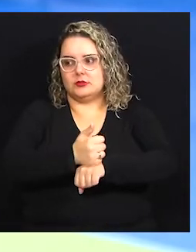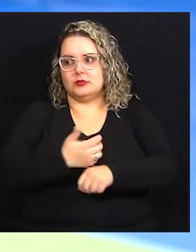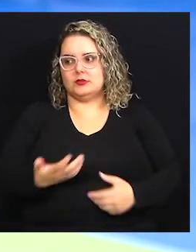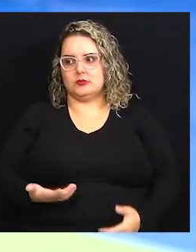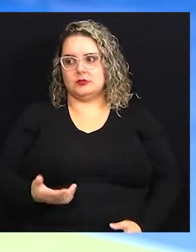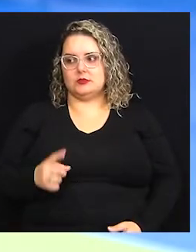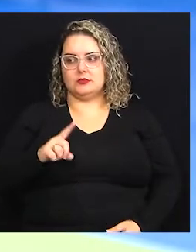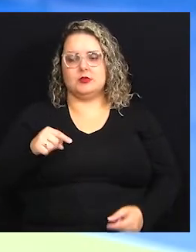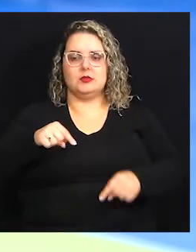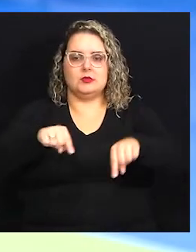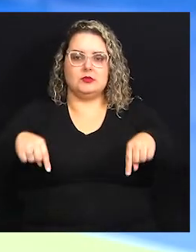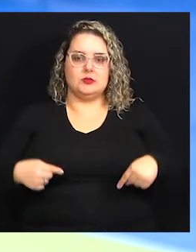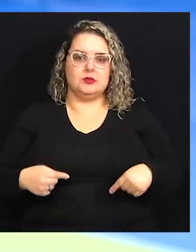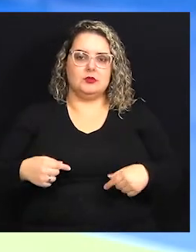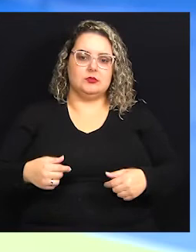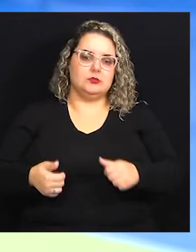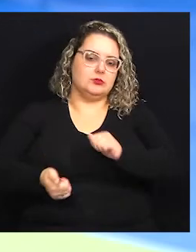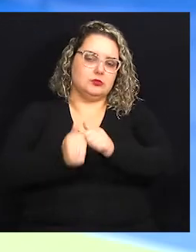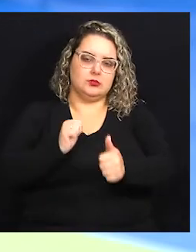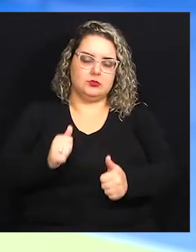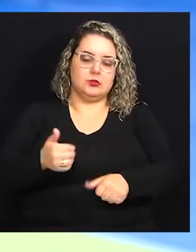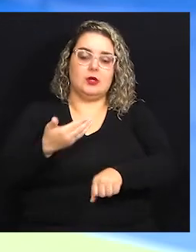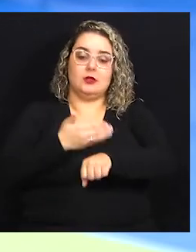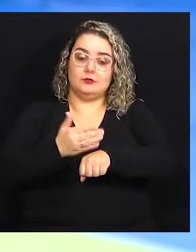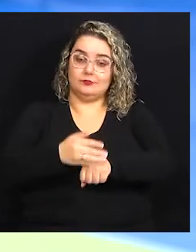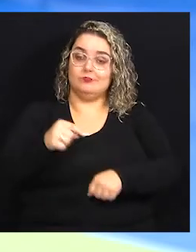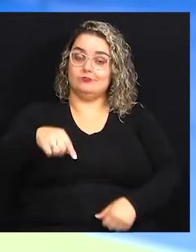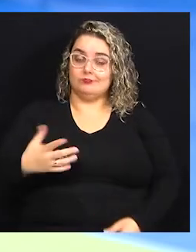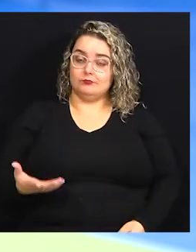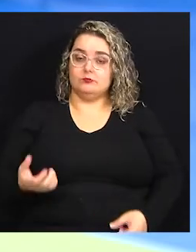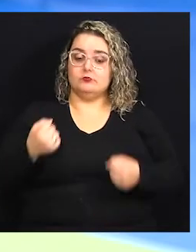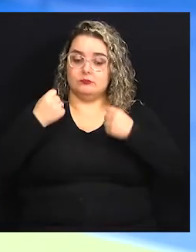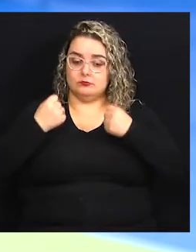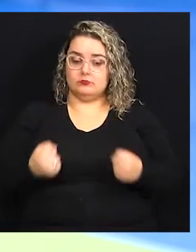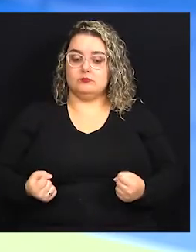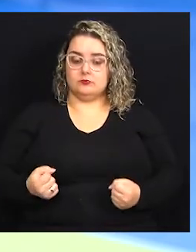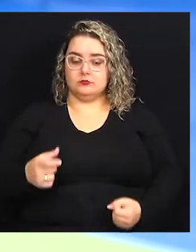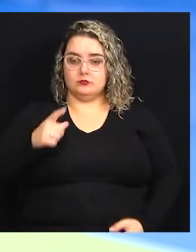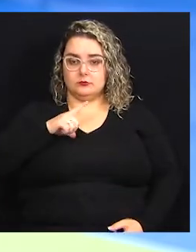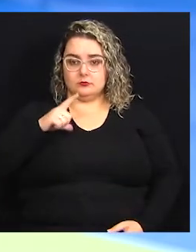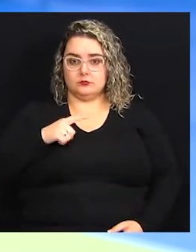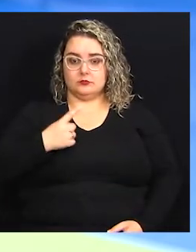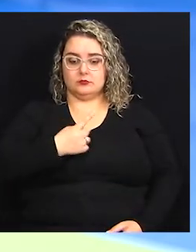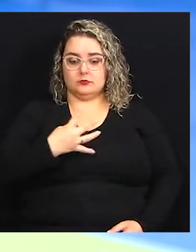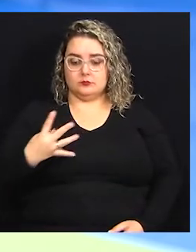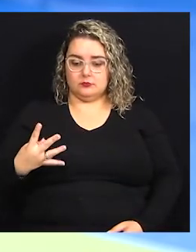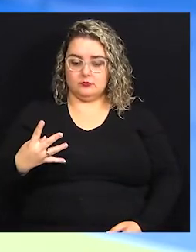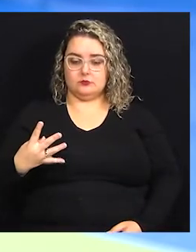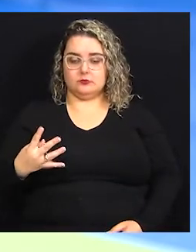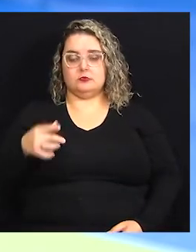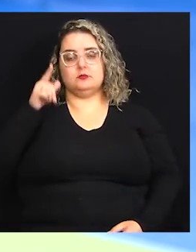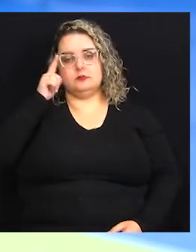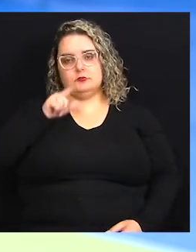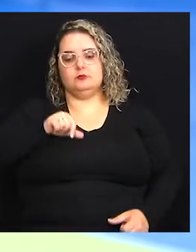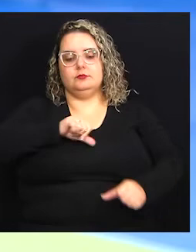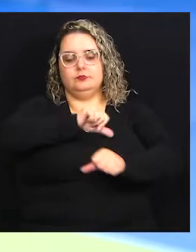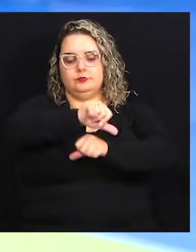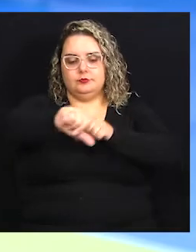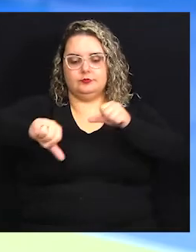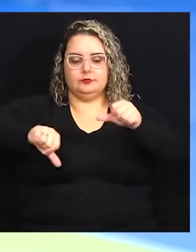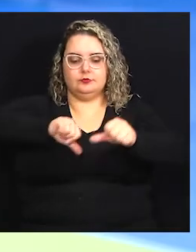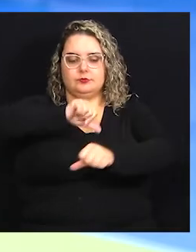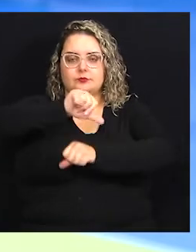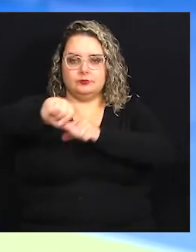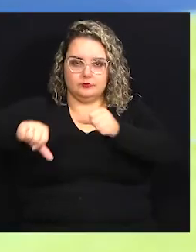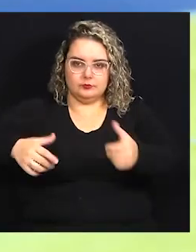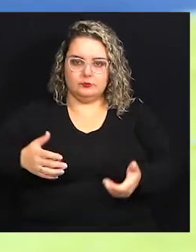Porque o sobrecarregar não é só no jogo, é aqui no treino. Então você sobrecarrega. E quando você tem um elenco de 14, você consegue fazer um